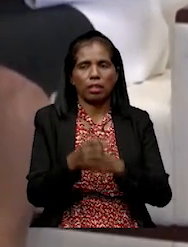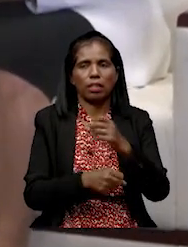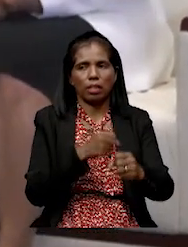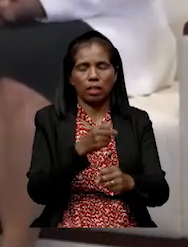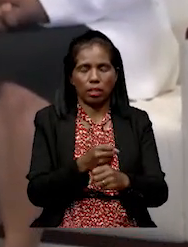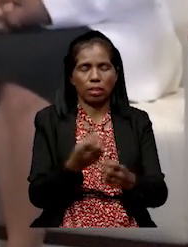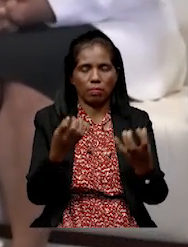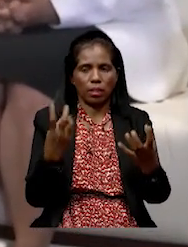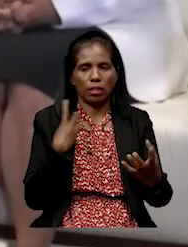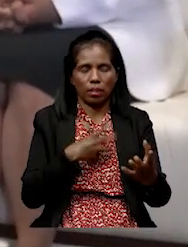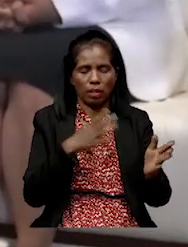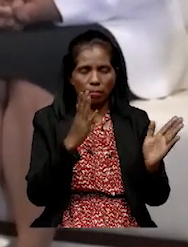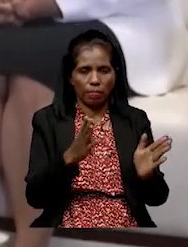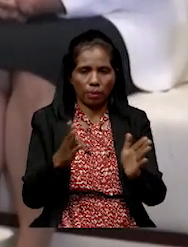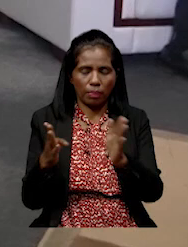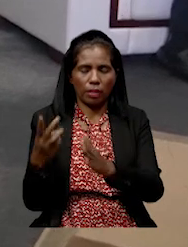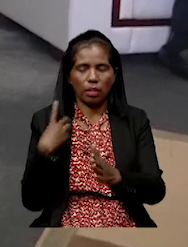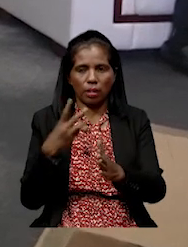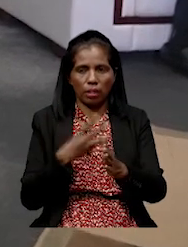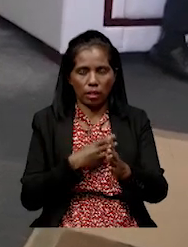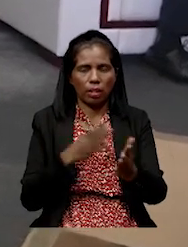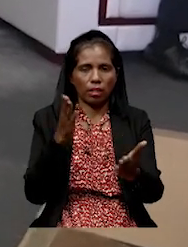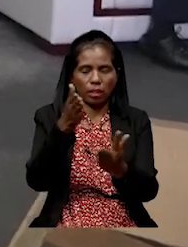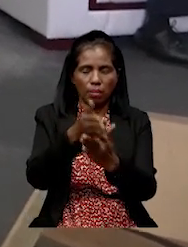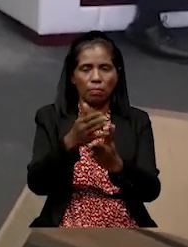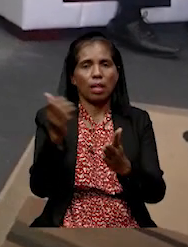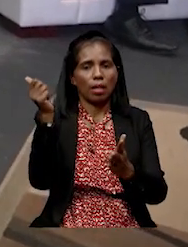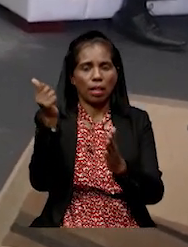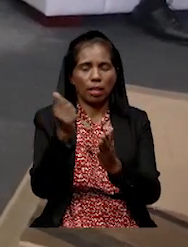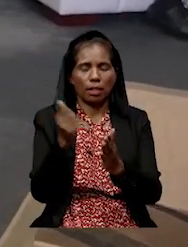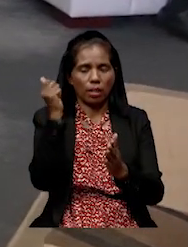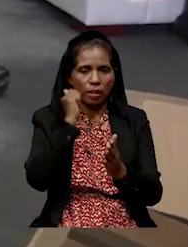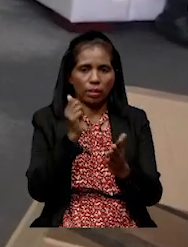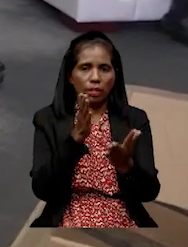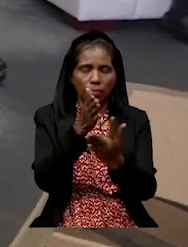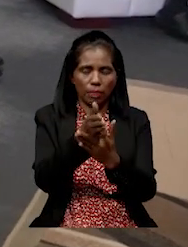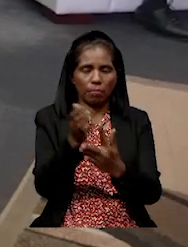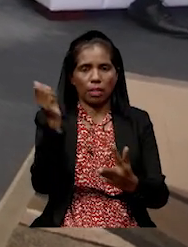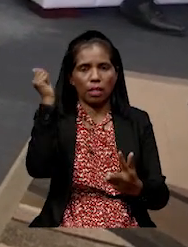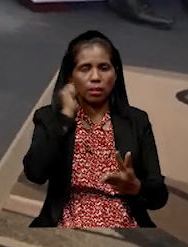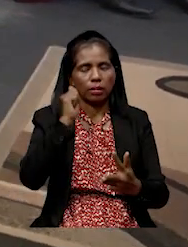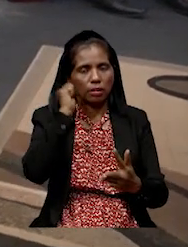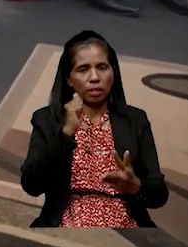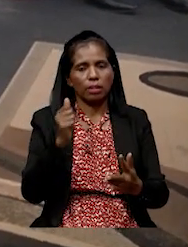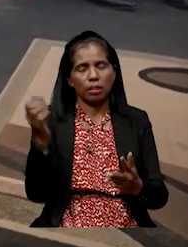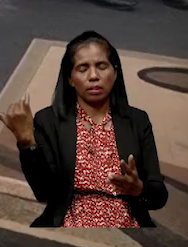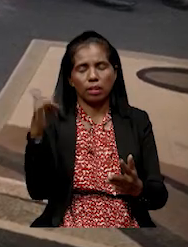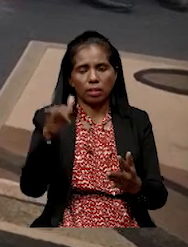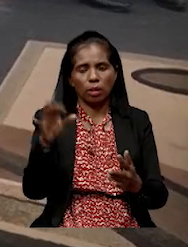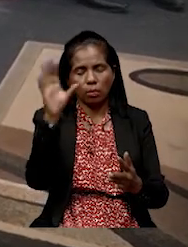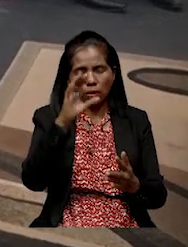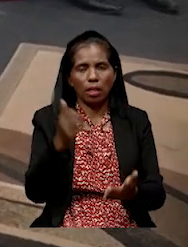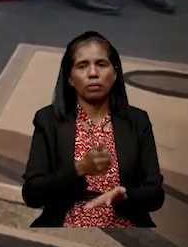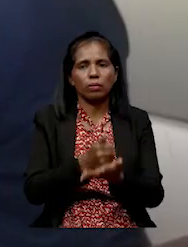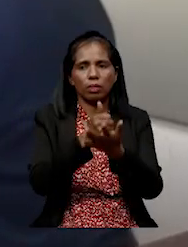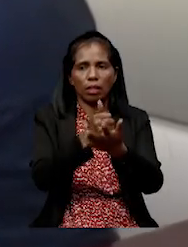barak nilara ita prepara ita minya desau no mos sirat bele identifica assistensi saide maka sir bele ajuda